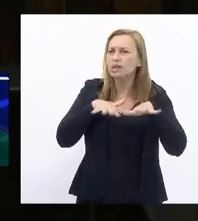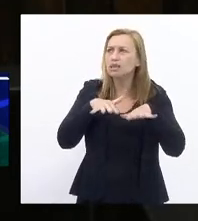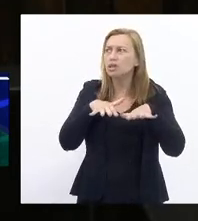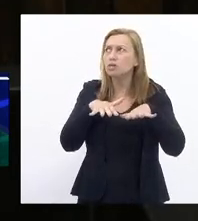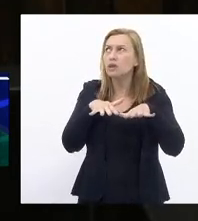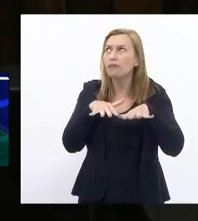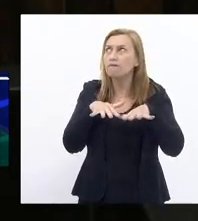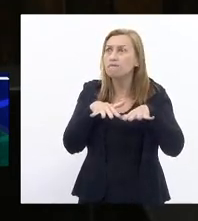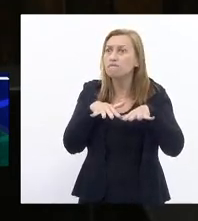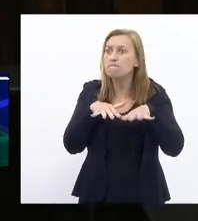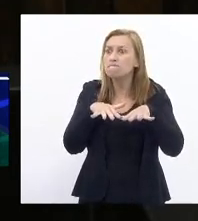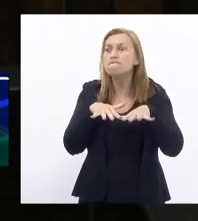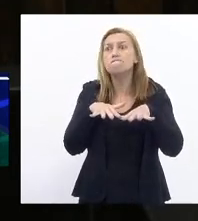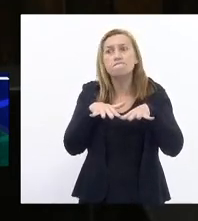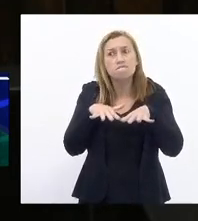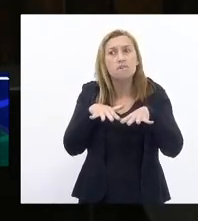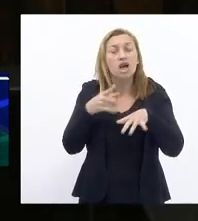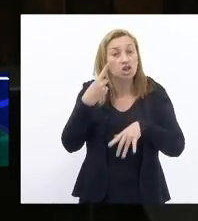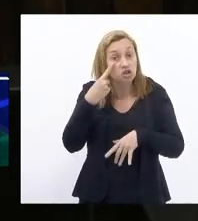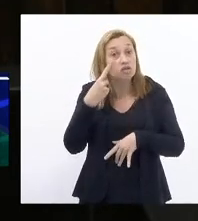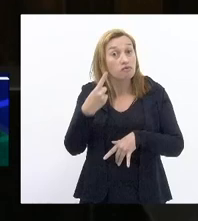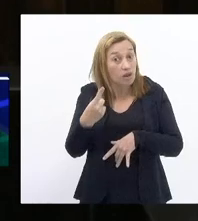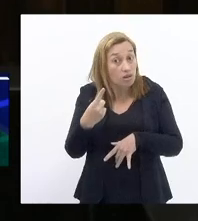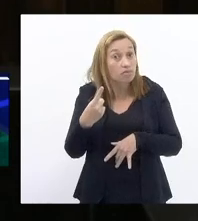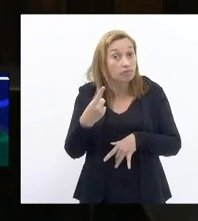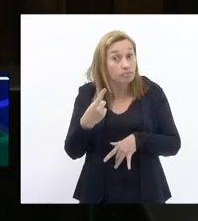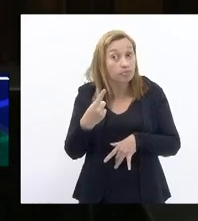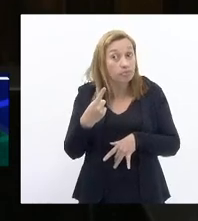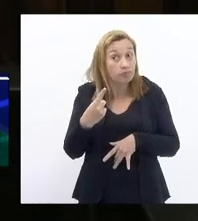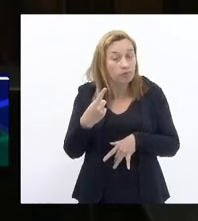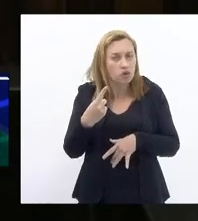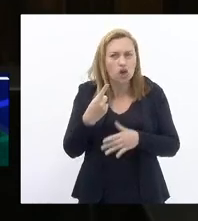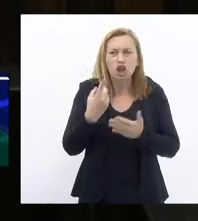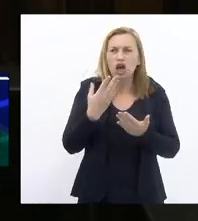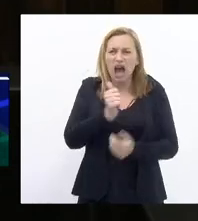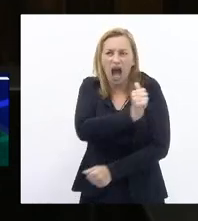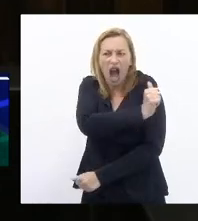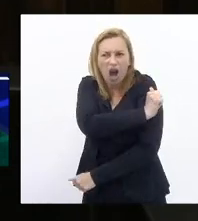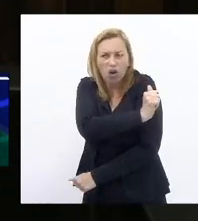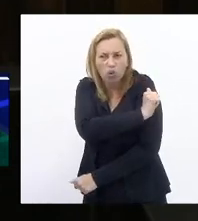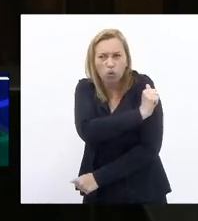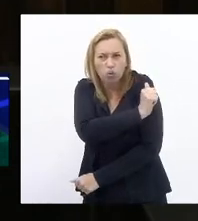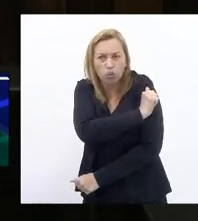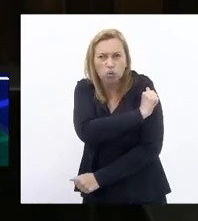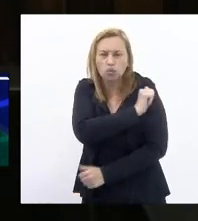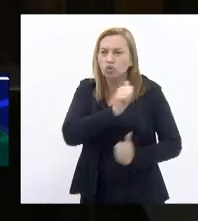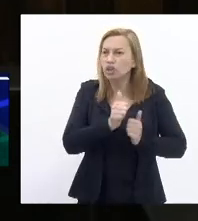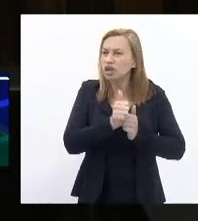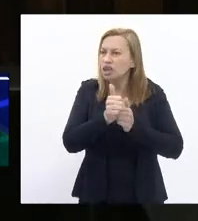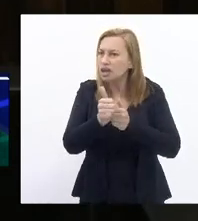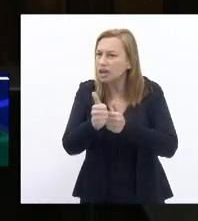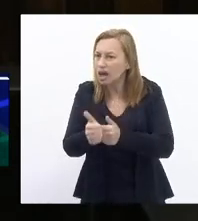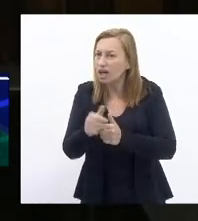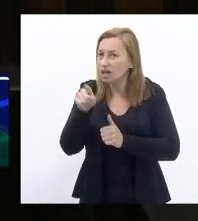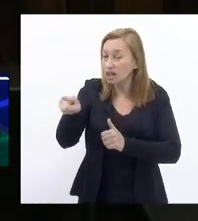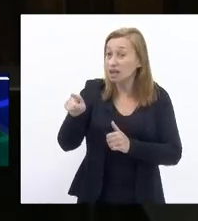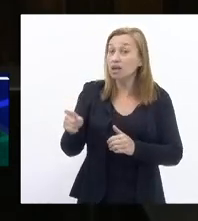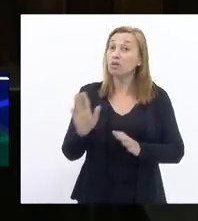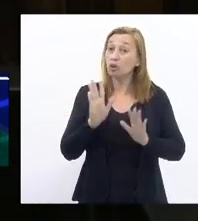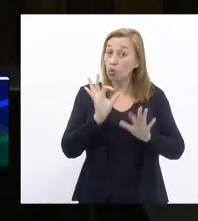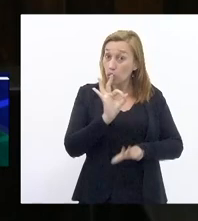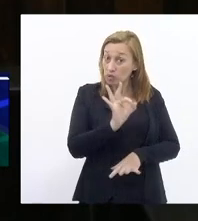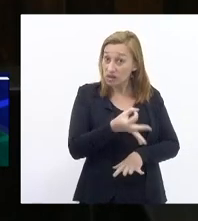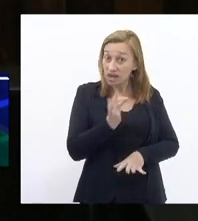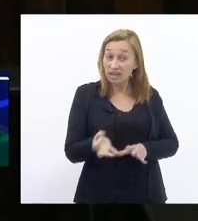movimentações que a gente vê que estudantes que foram levados para ali, que ao invés de estarem nas salas de